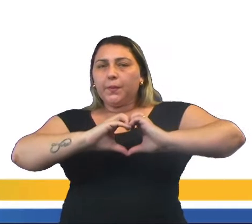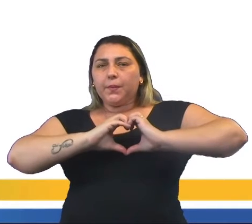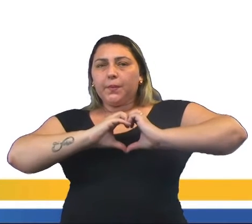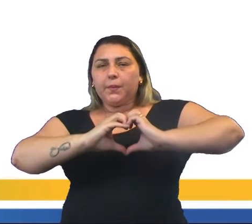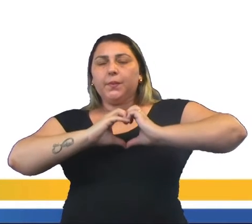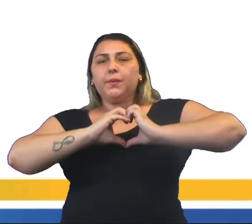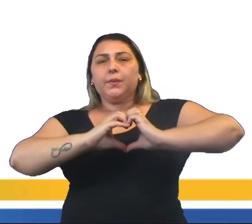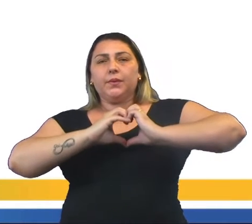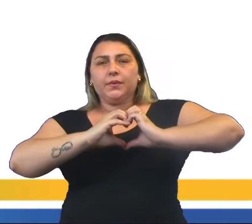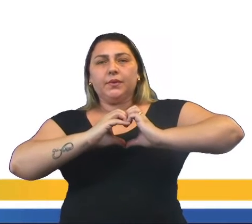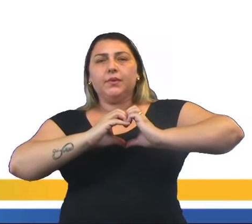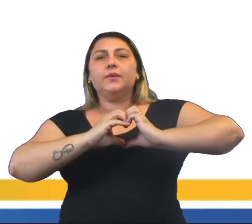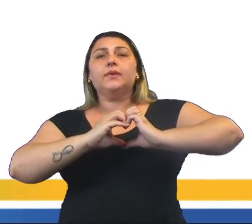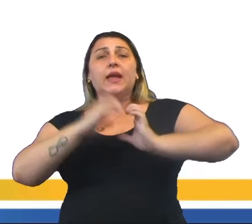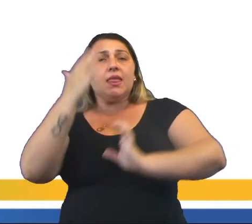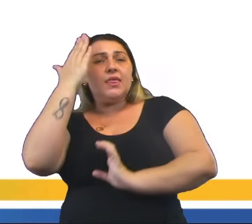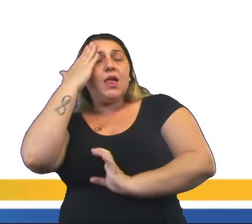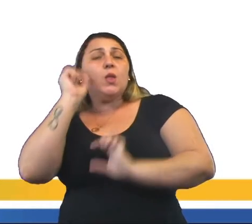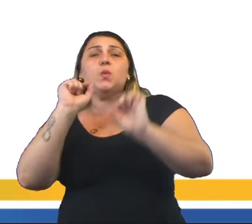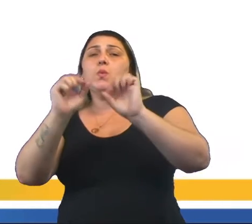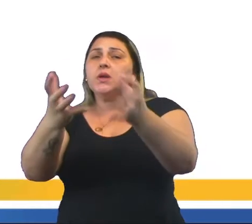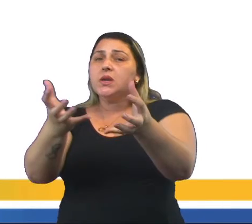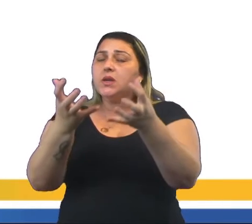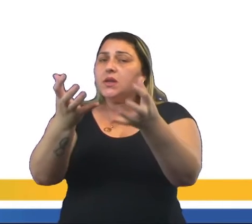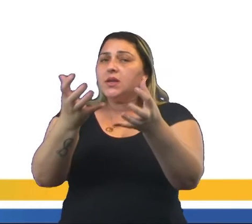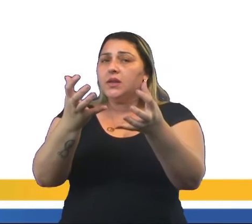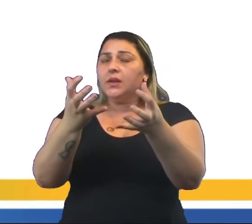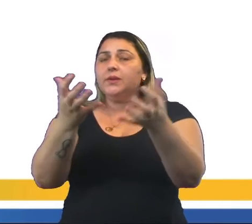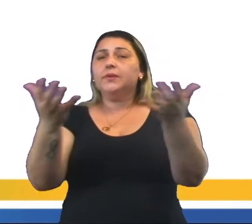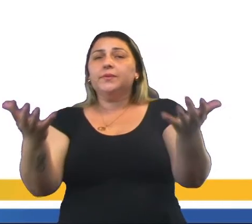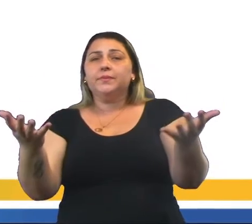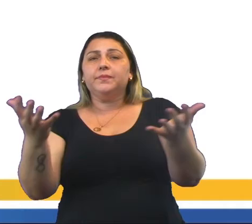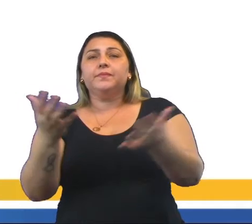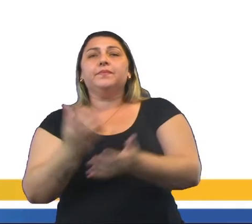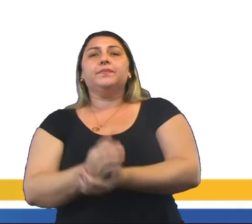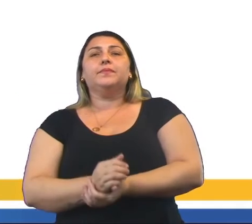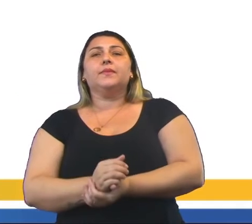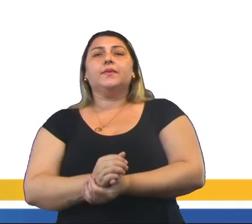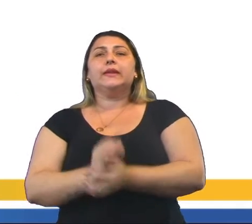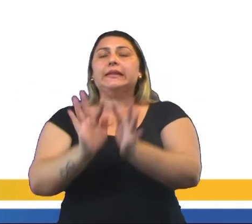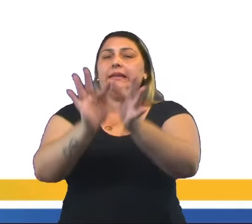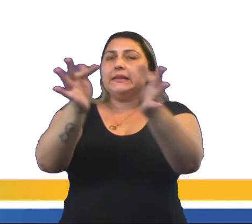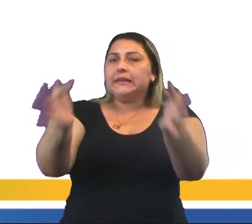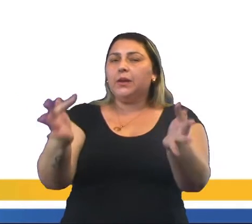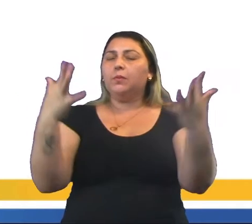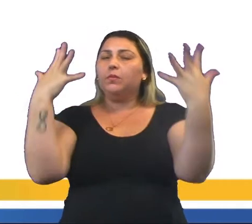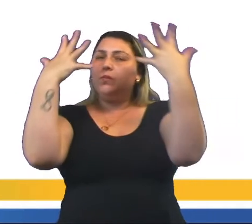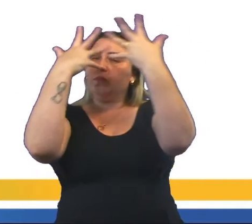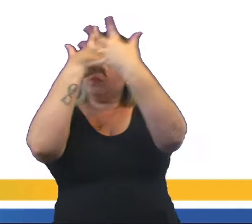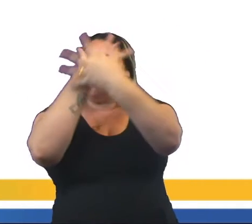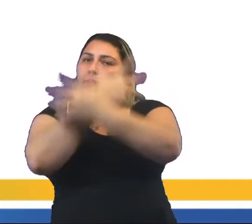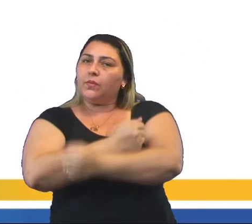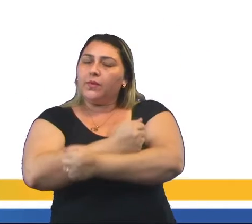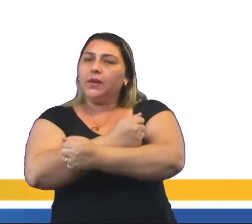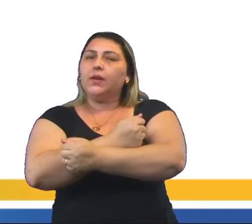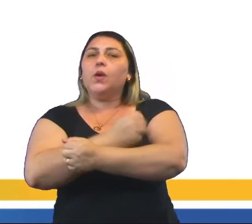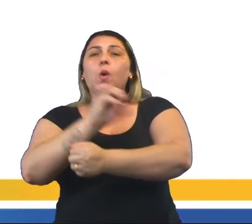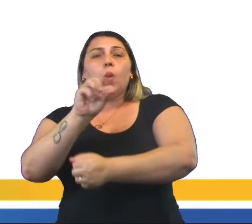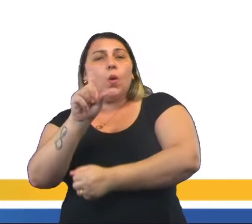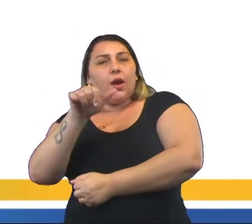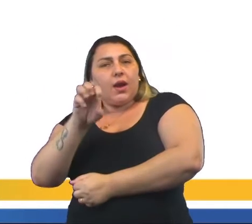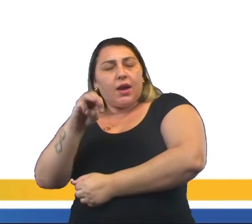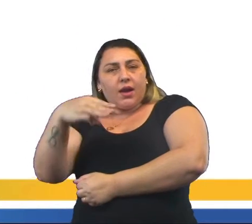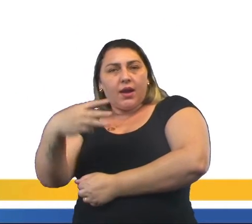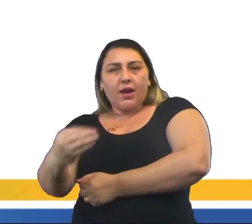almas rende, entenda-se o que quiser da zona, tá? Vem, ó Cípria formosa, ó vem Olimpo, vem